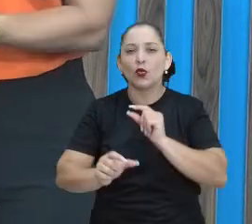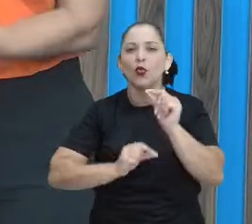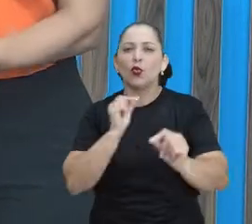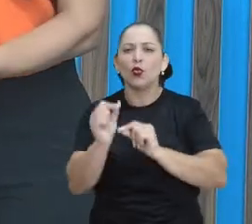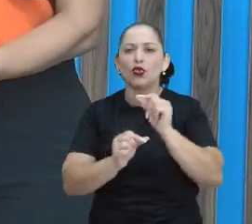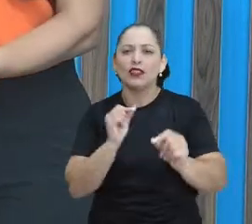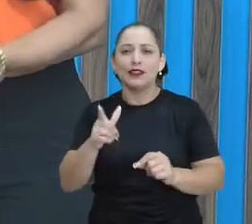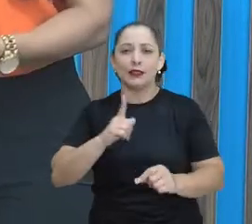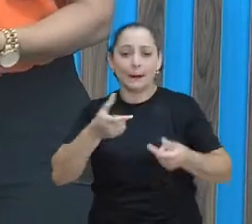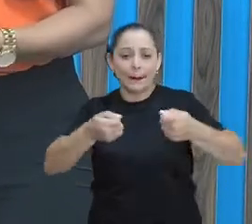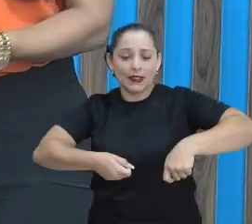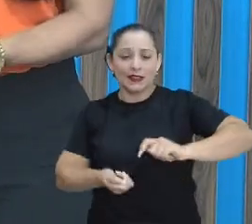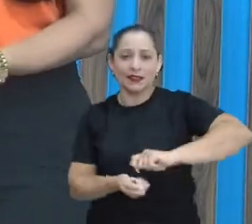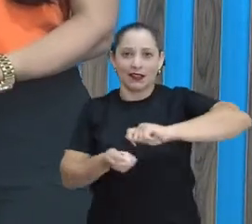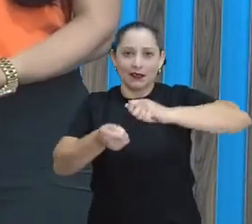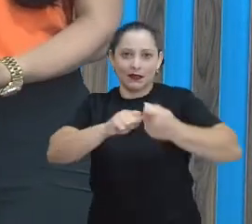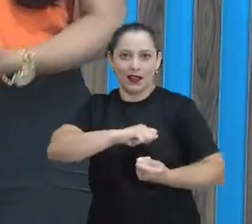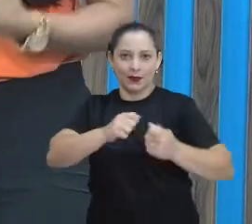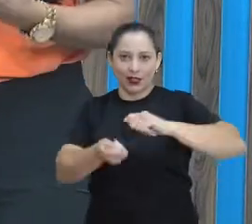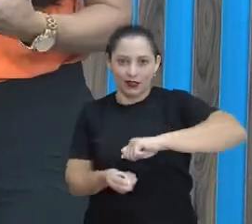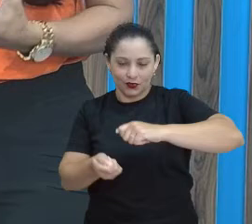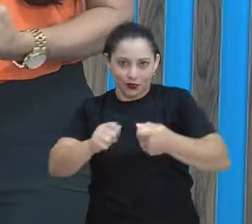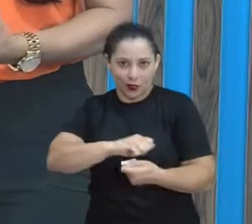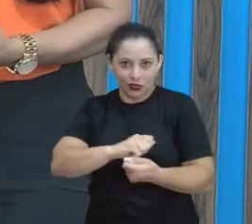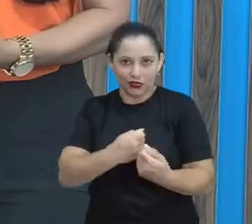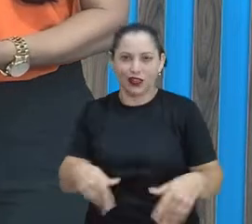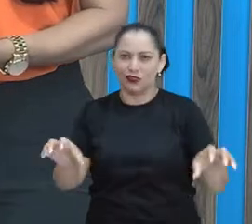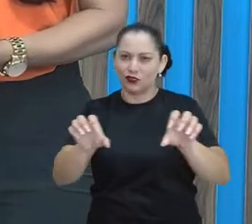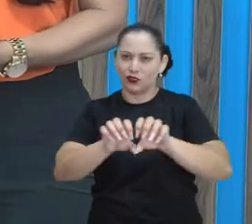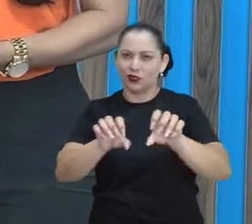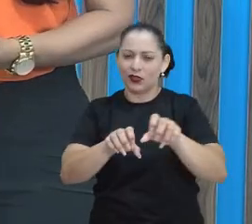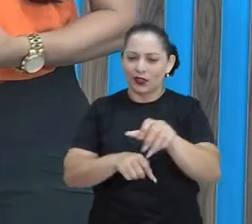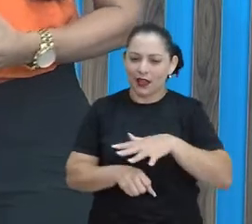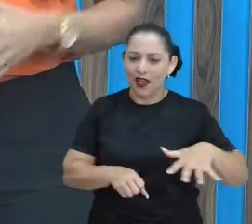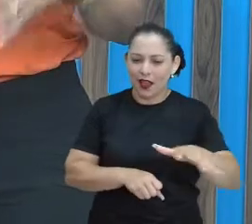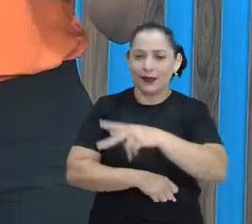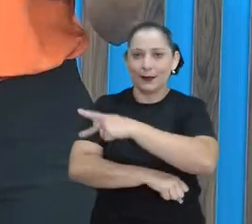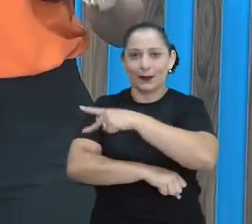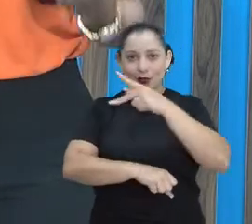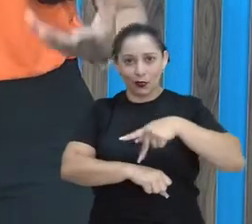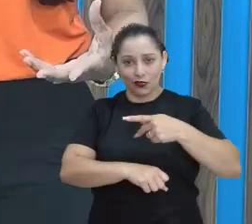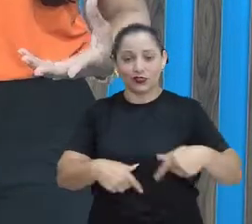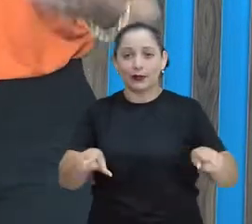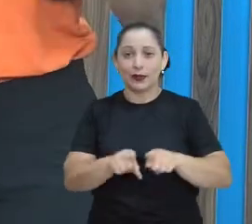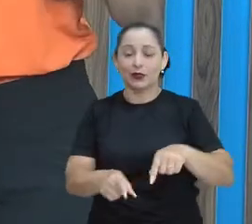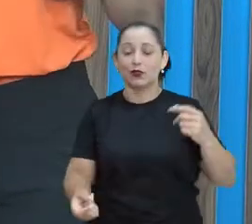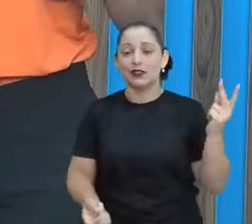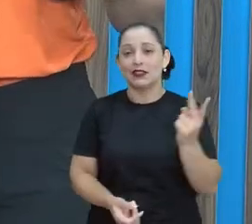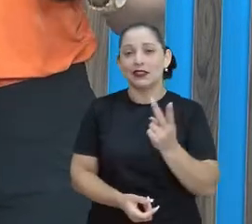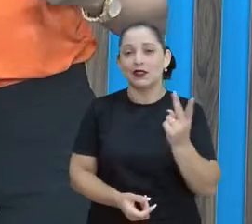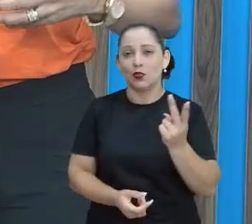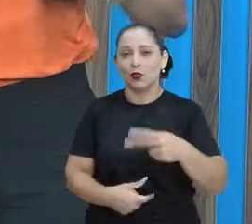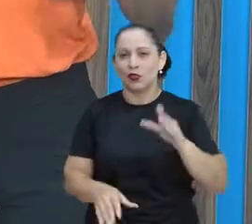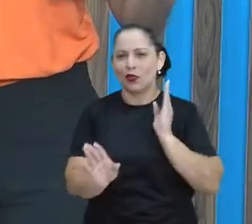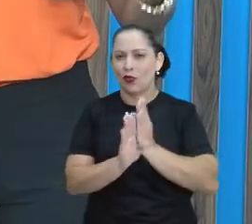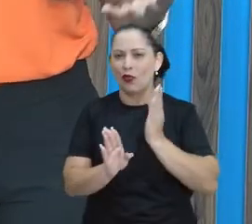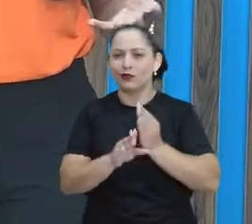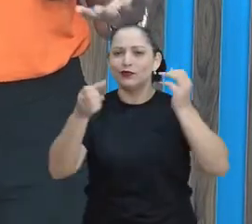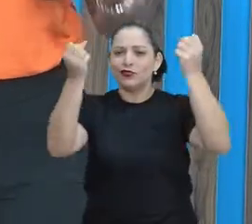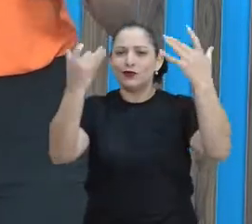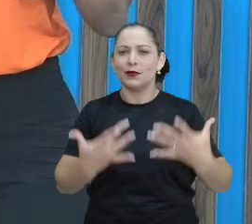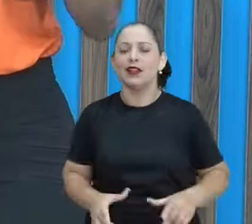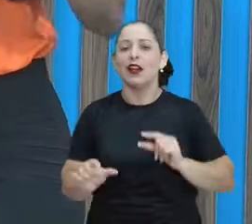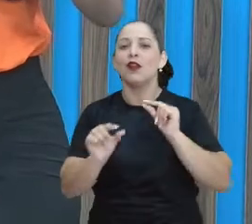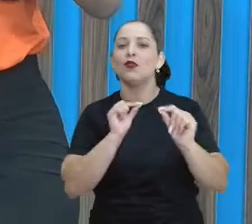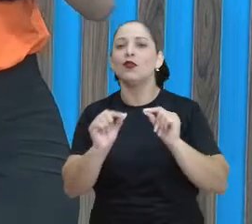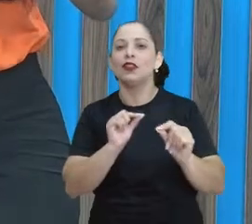em adaptações na nossa rotina, na nossa estruturação pedagógica. No nosso segundo encontro, a gente falou prioritariamente